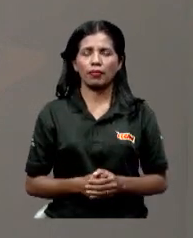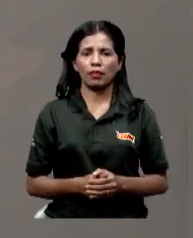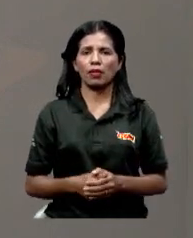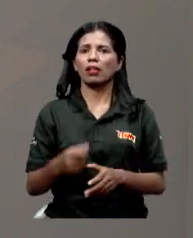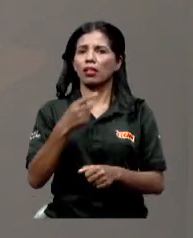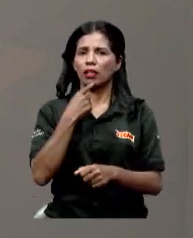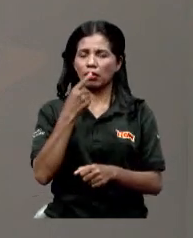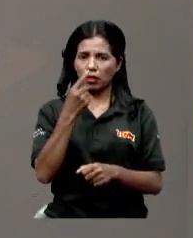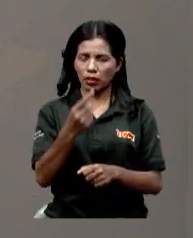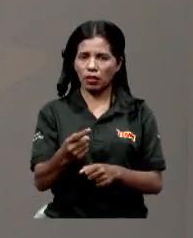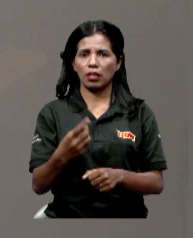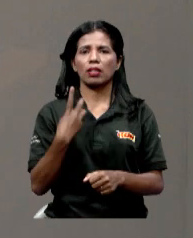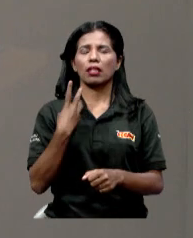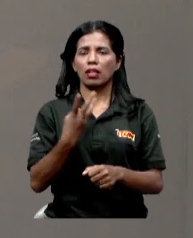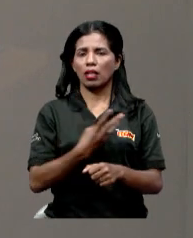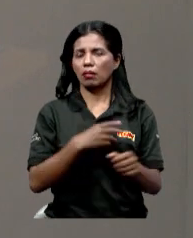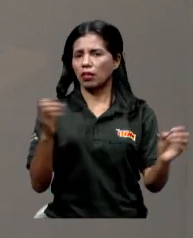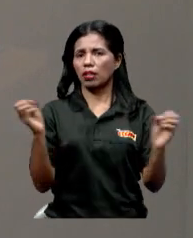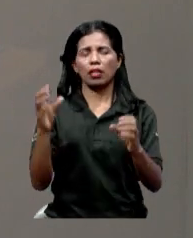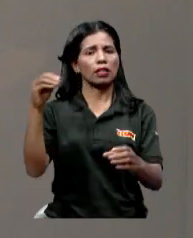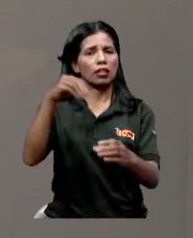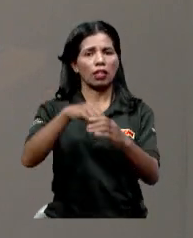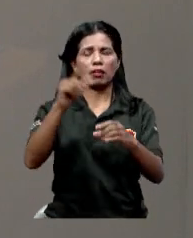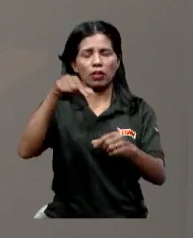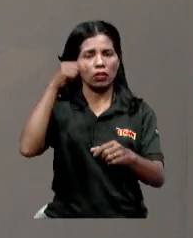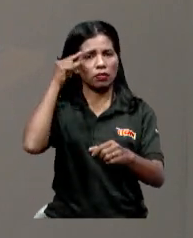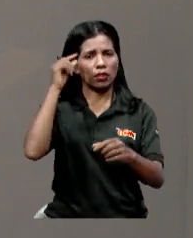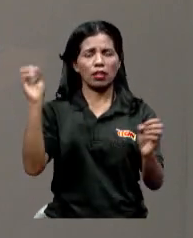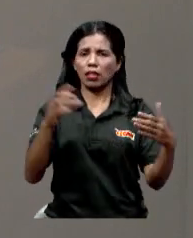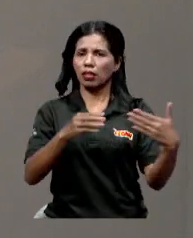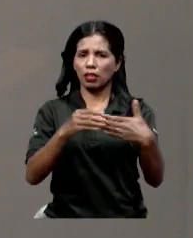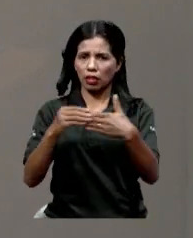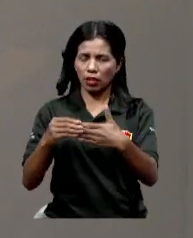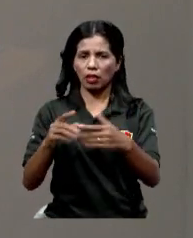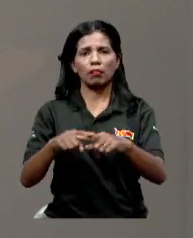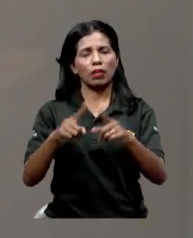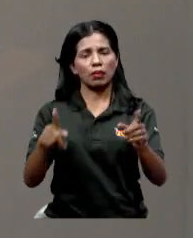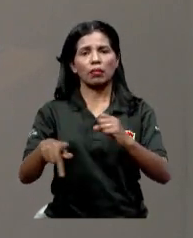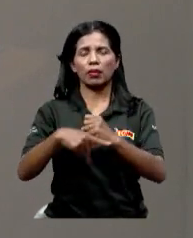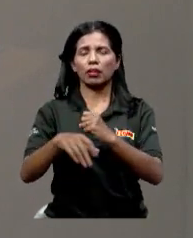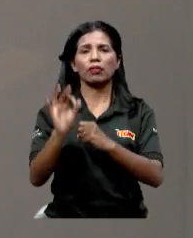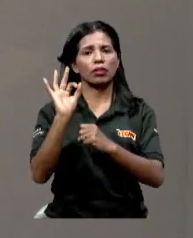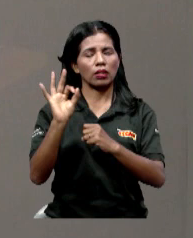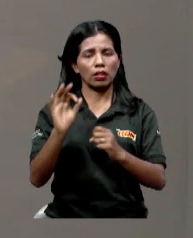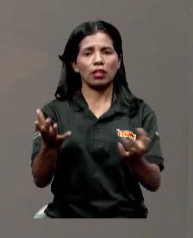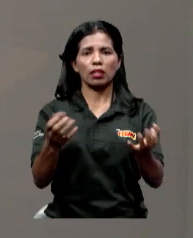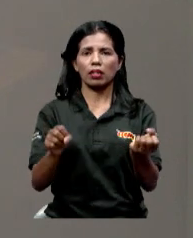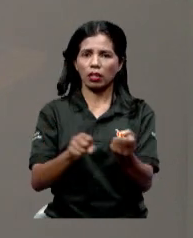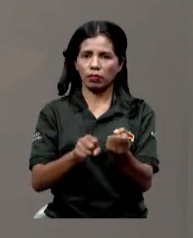deham, ami latama he guvernu, kalagukun, mai be fritlin acara colabora.